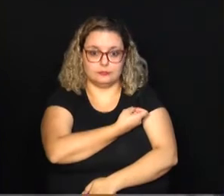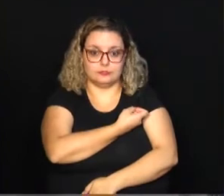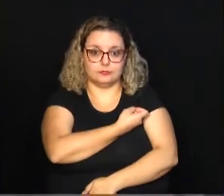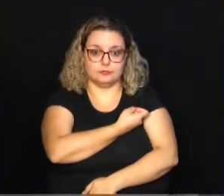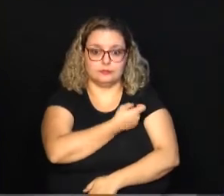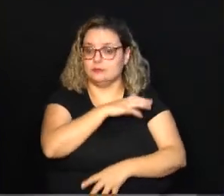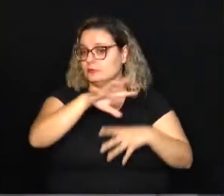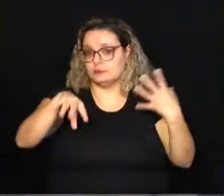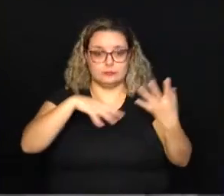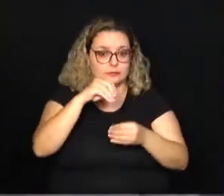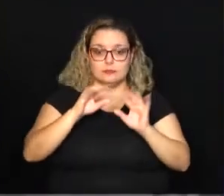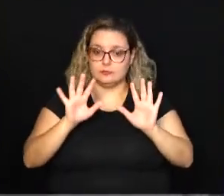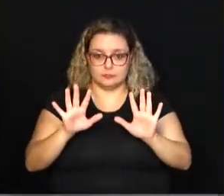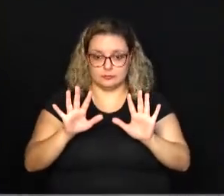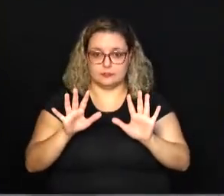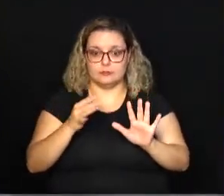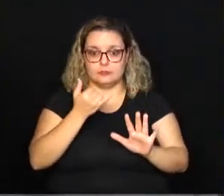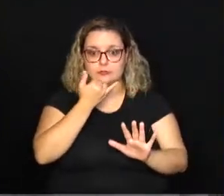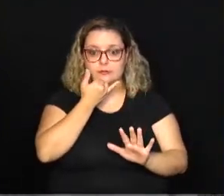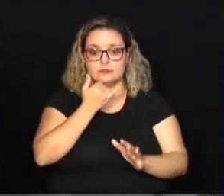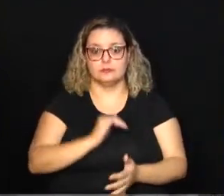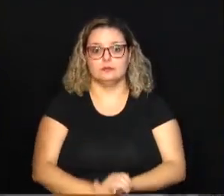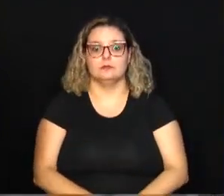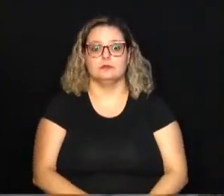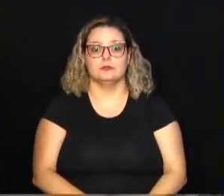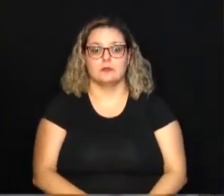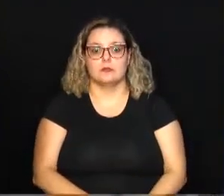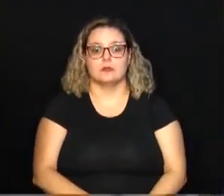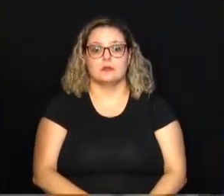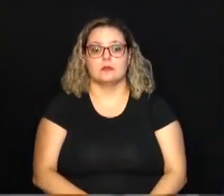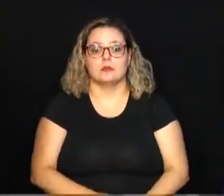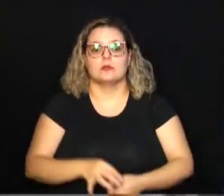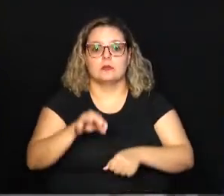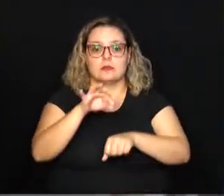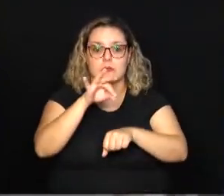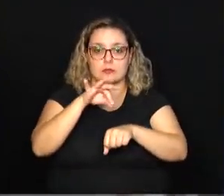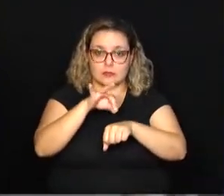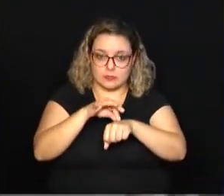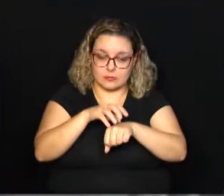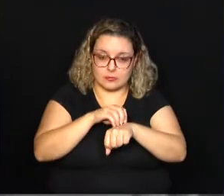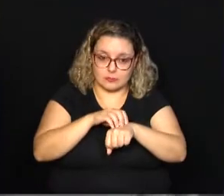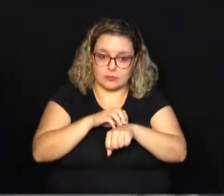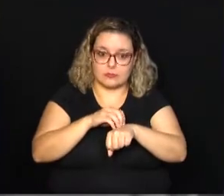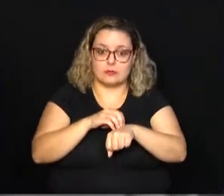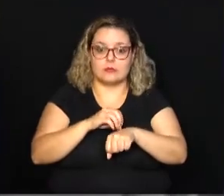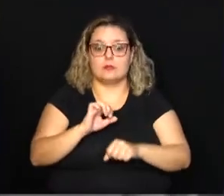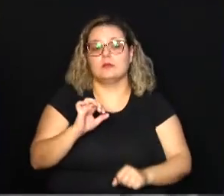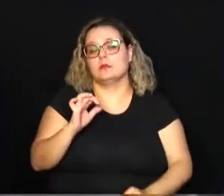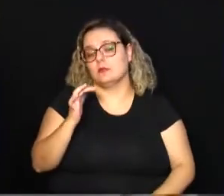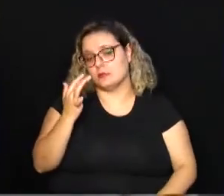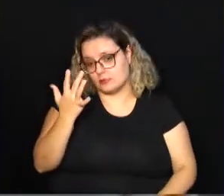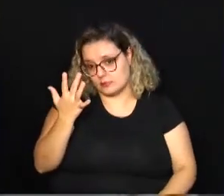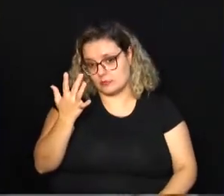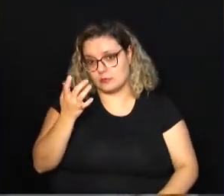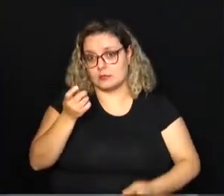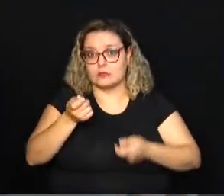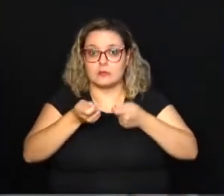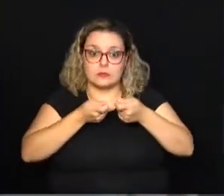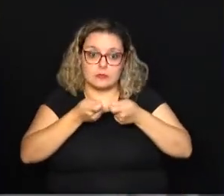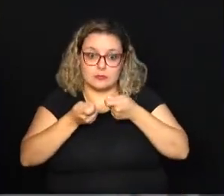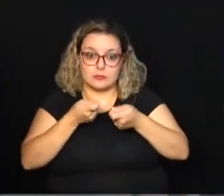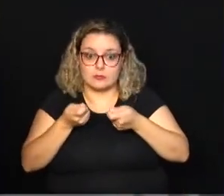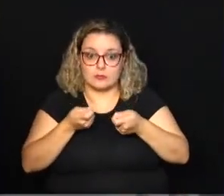Estou misturando estação aqui. O que você falou a primeira coisa? A dengue, ela acontece e a gente tenta monitorar, mas